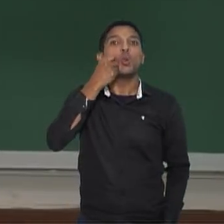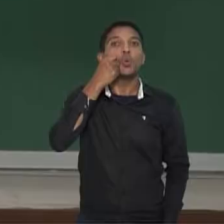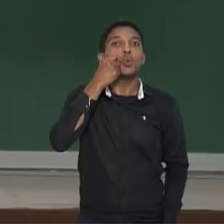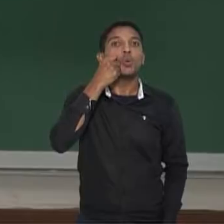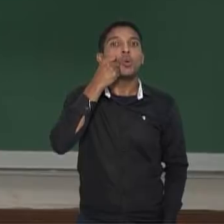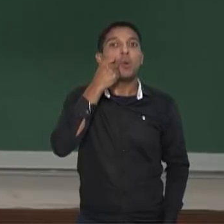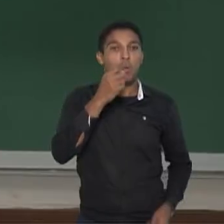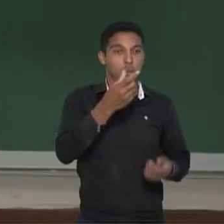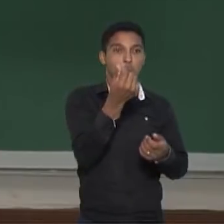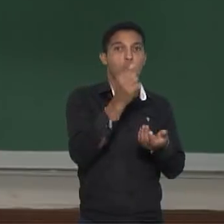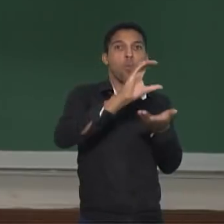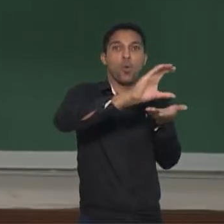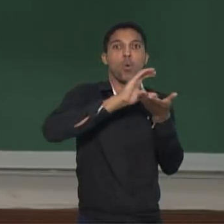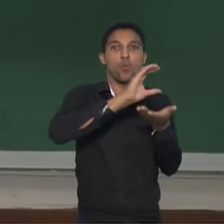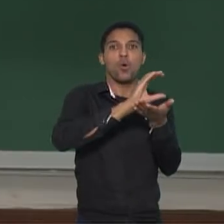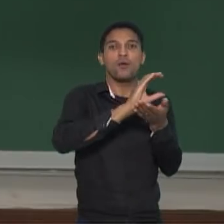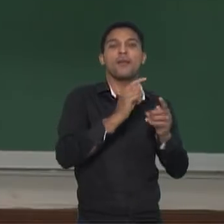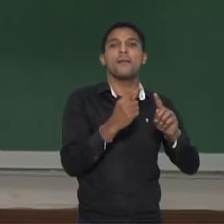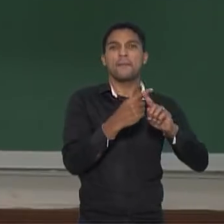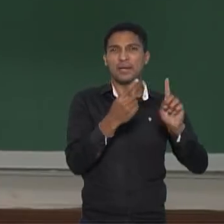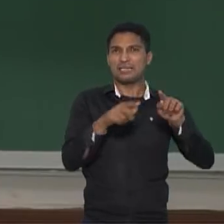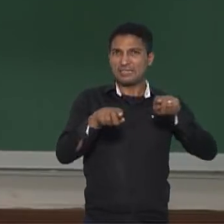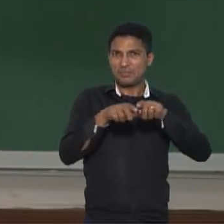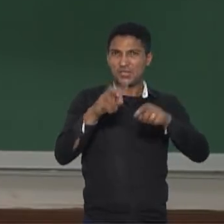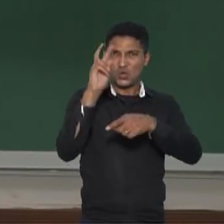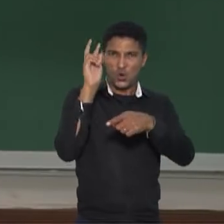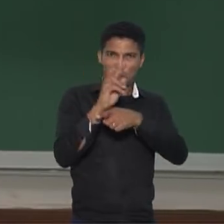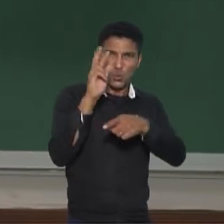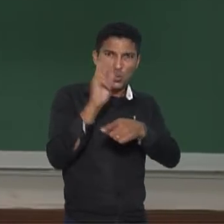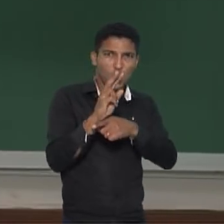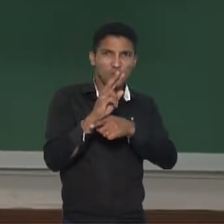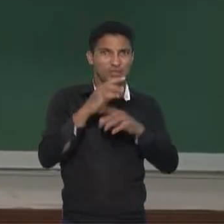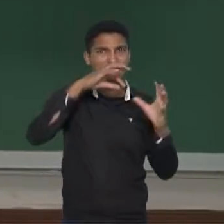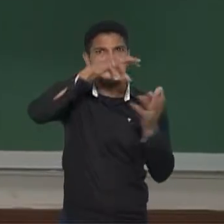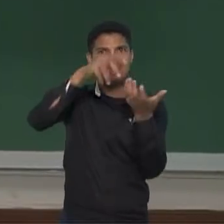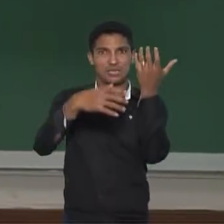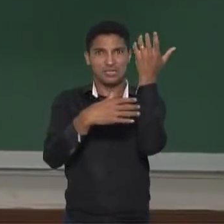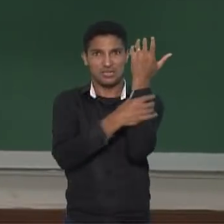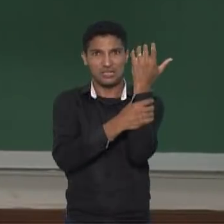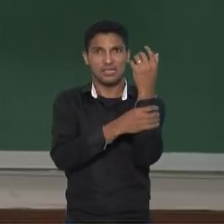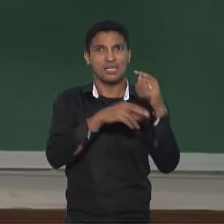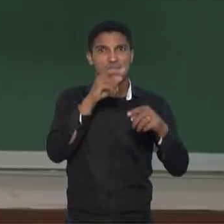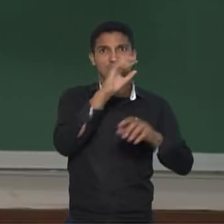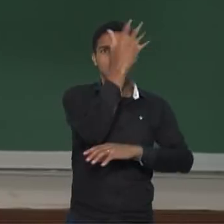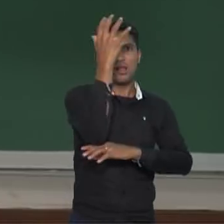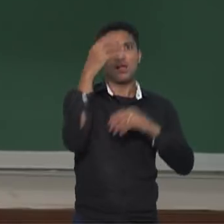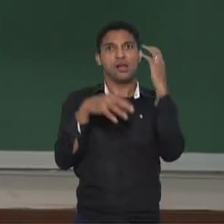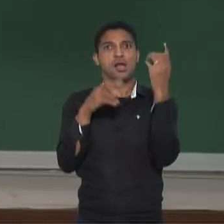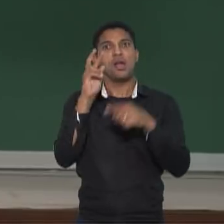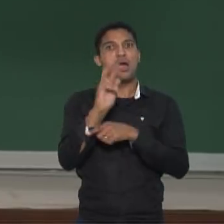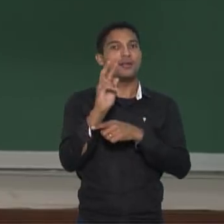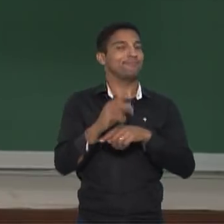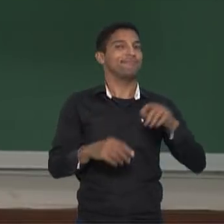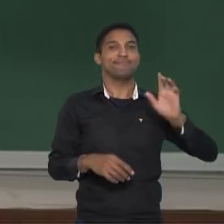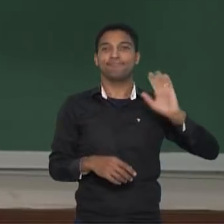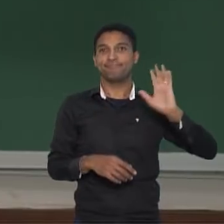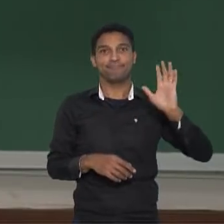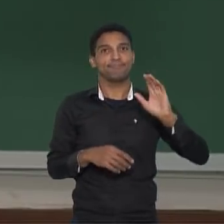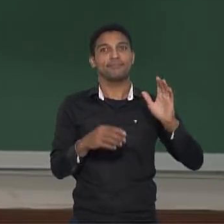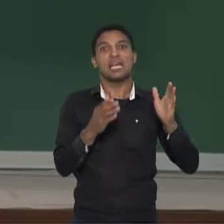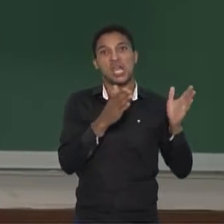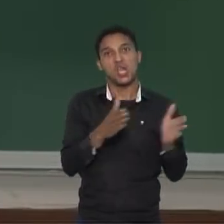poder conscientizar sobre questões ambientais? Não, né? Então já vamos de mais uma questão sobre